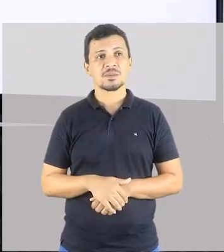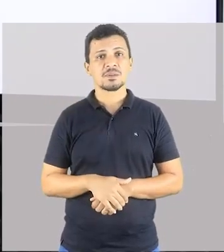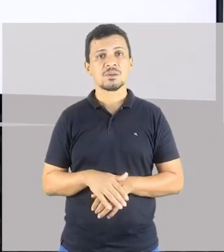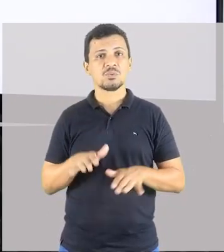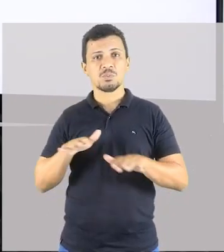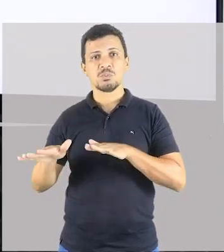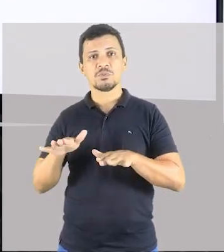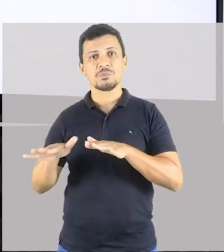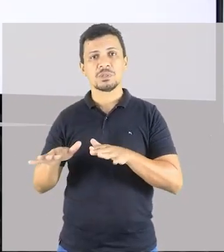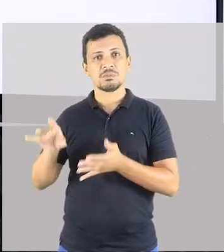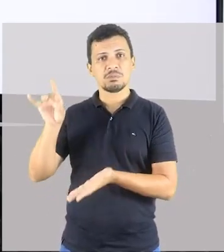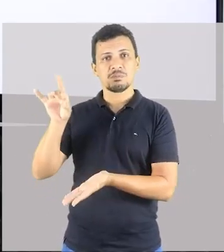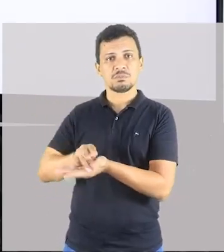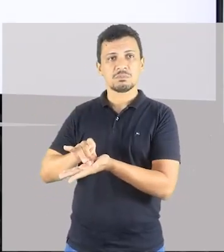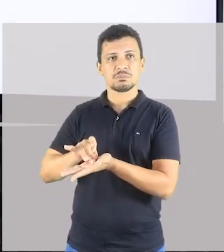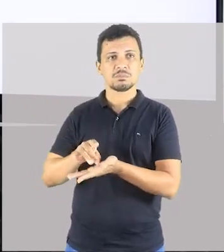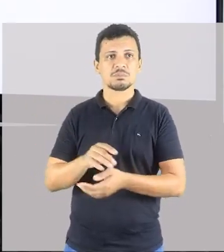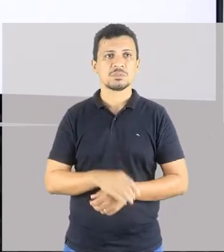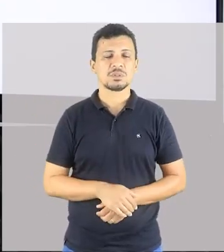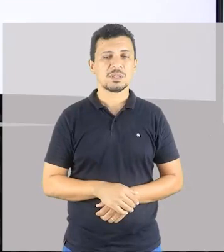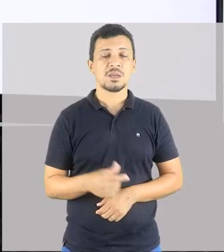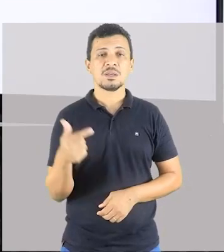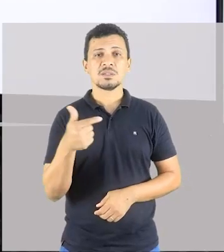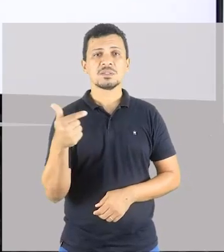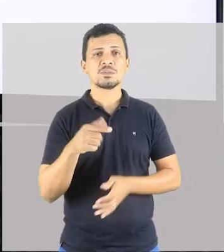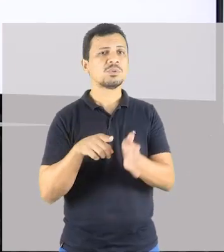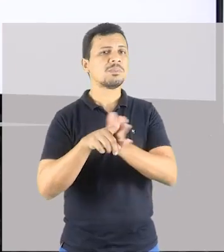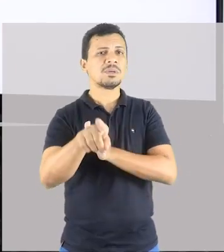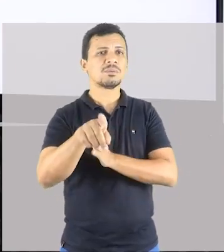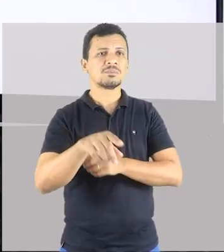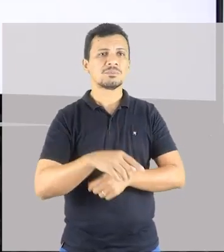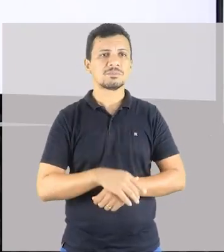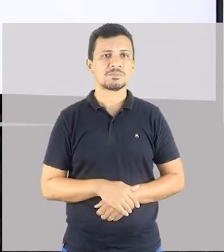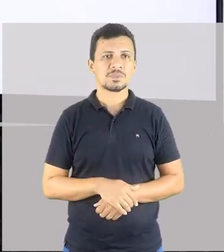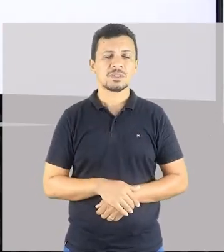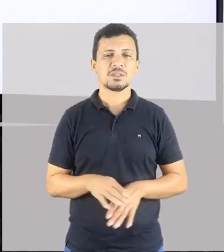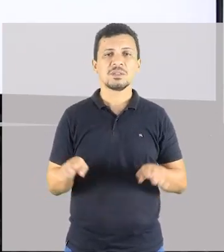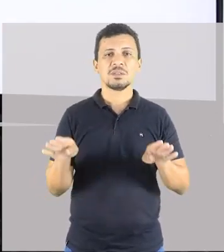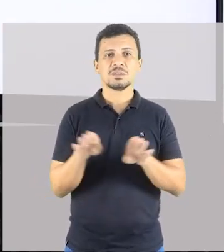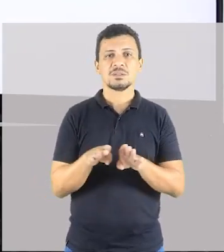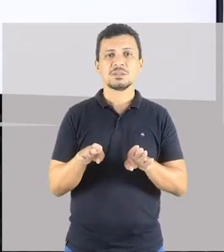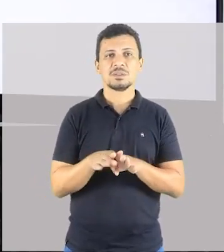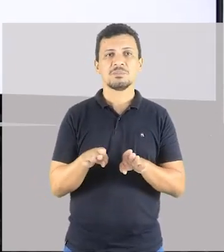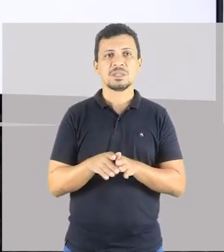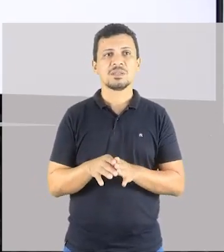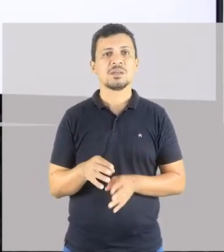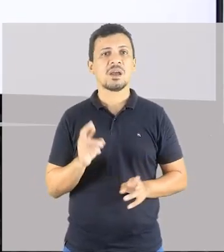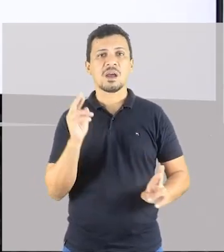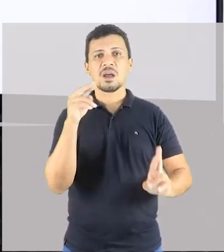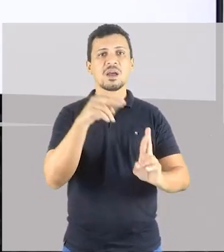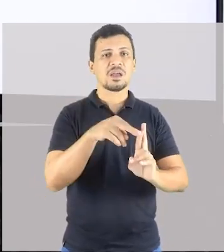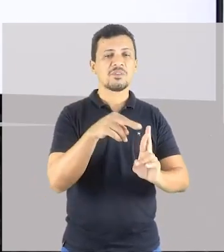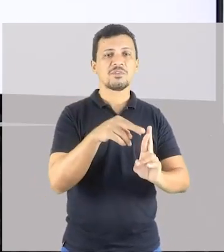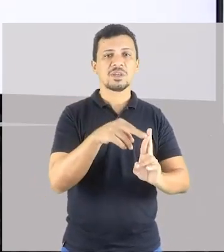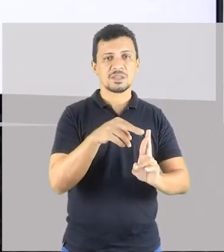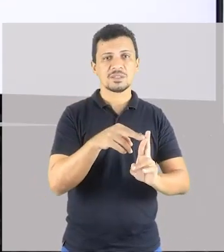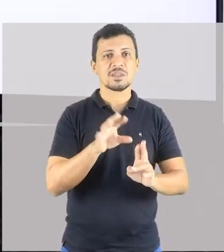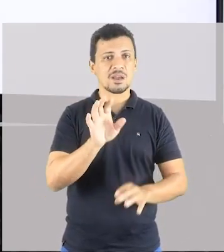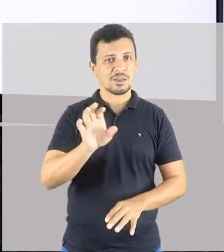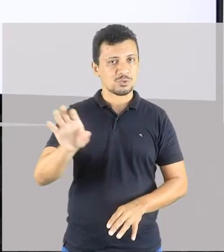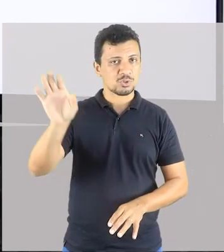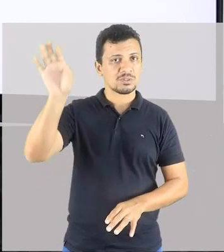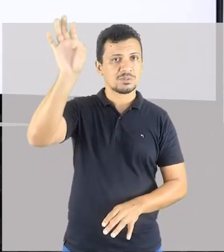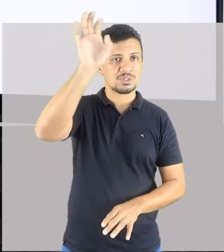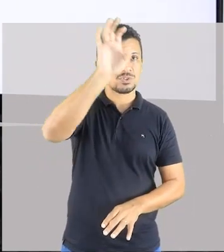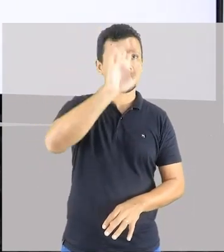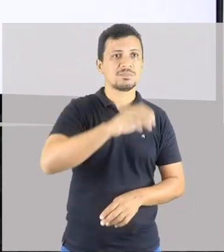do realismo, ok? Na segunda questão, ele traz também uma referência regionalista,